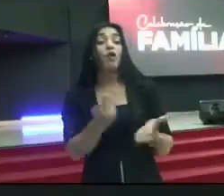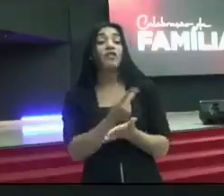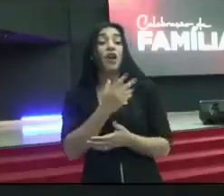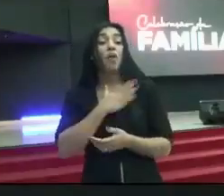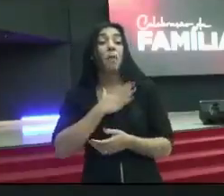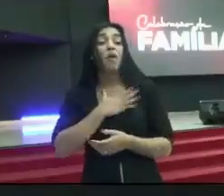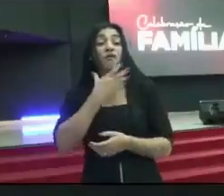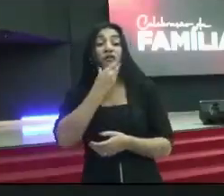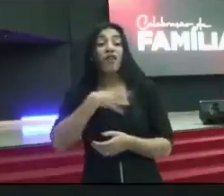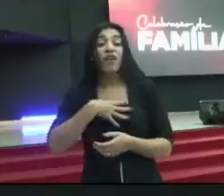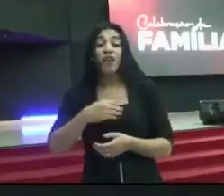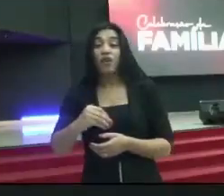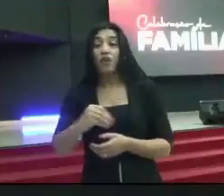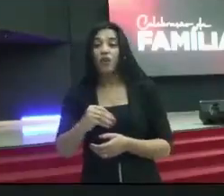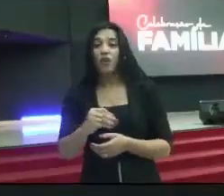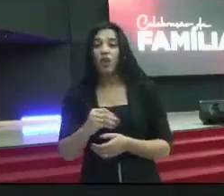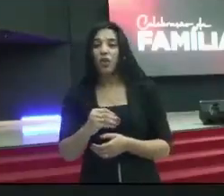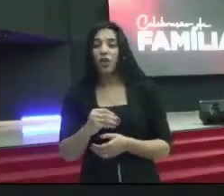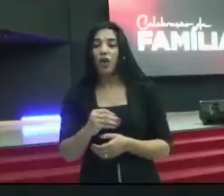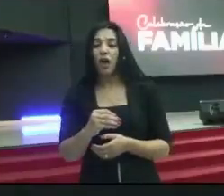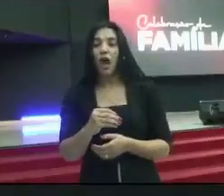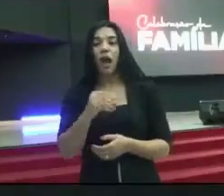filho? Na lata,